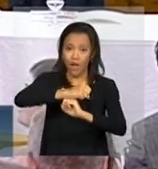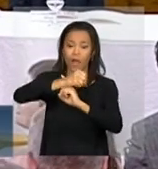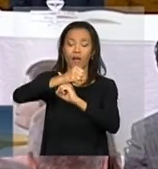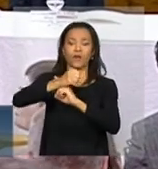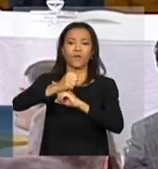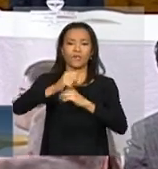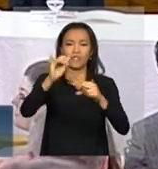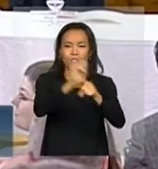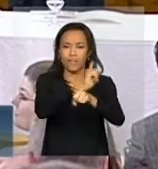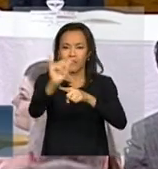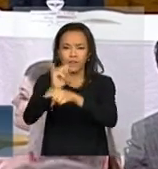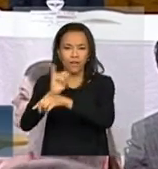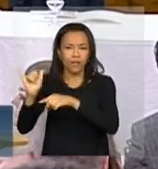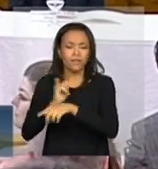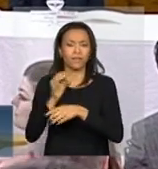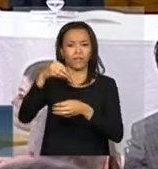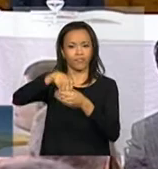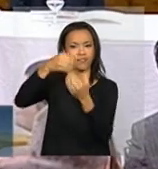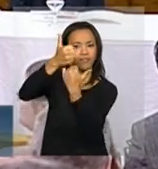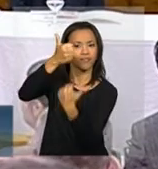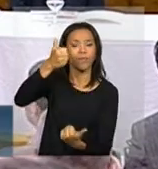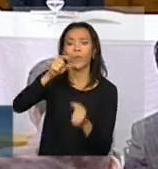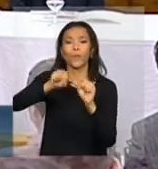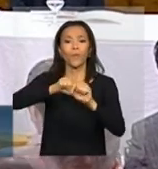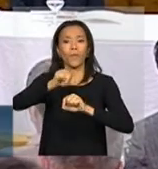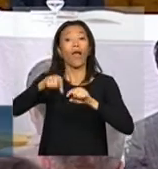de Participação Social tem por